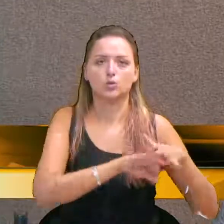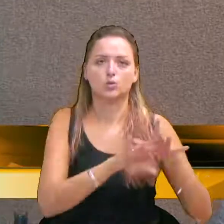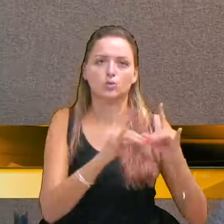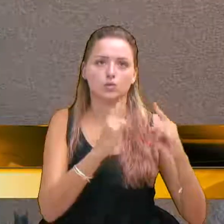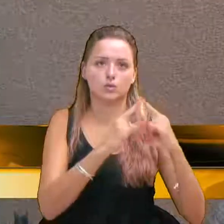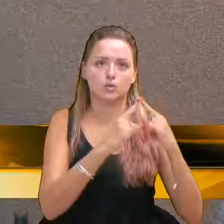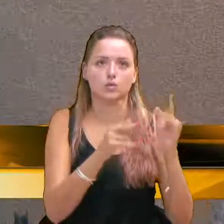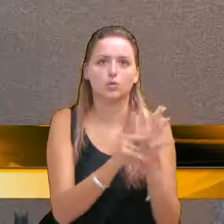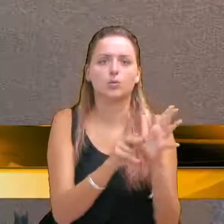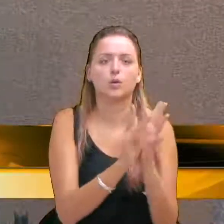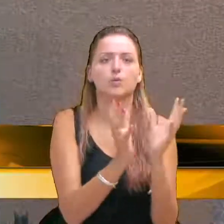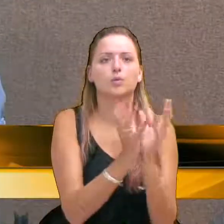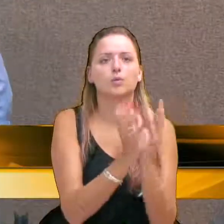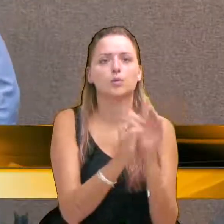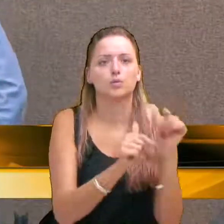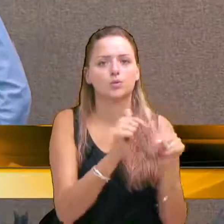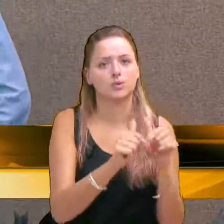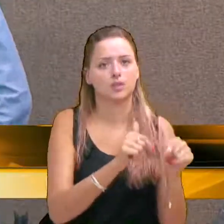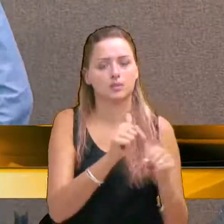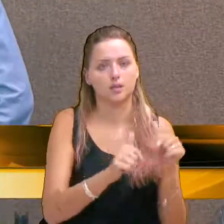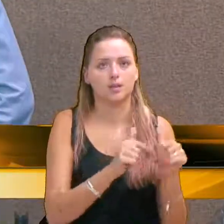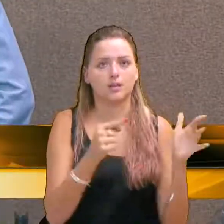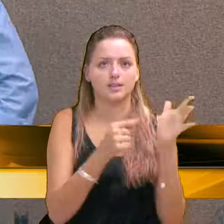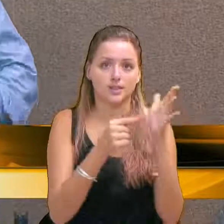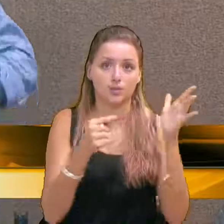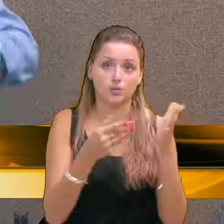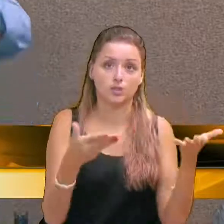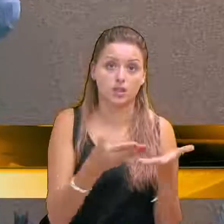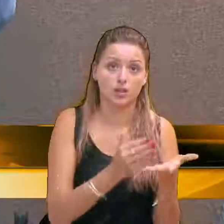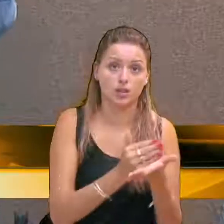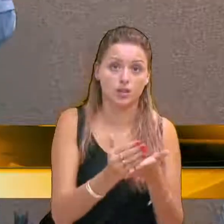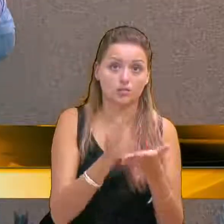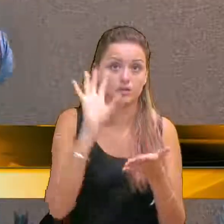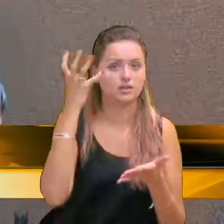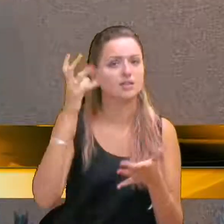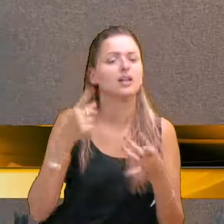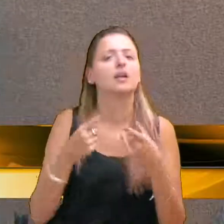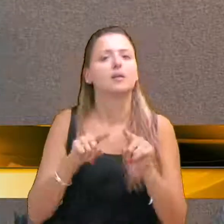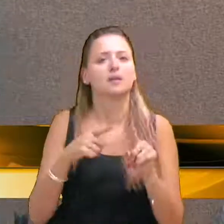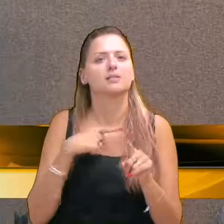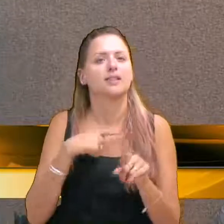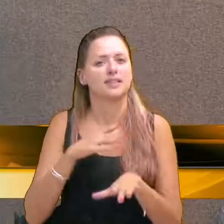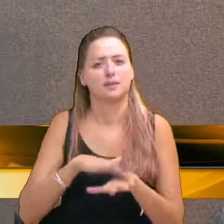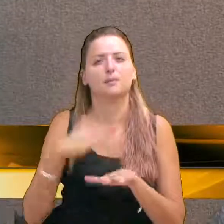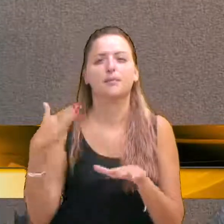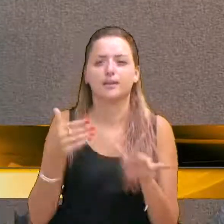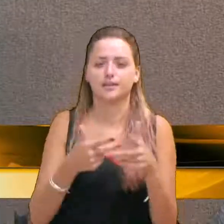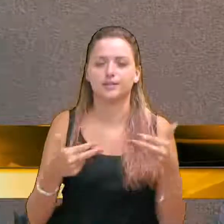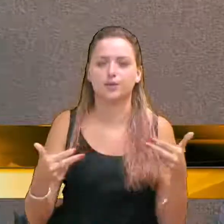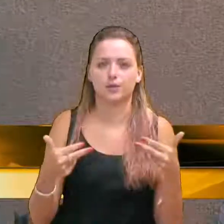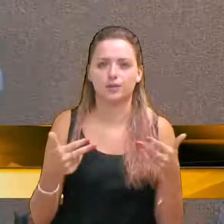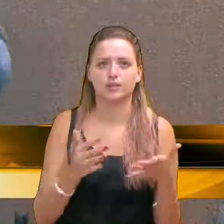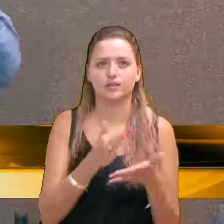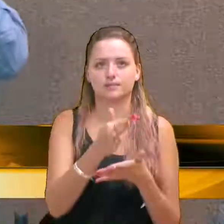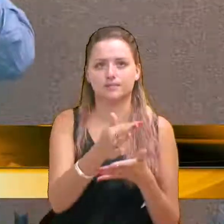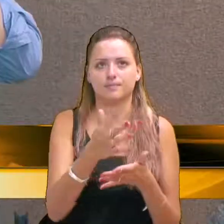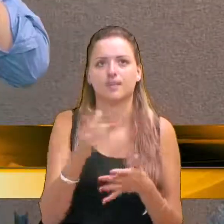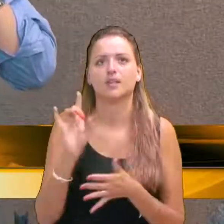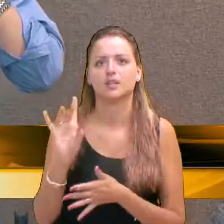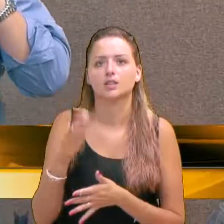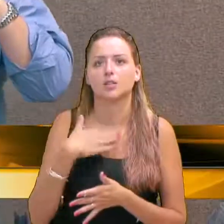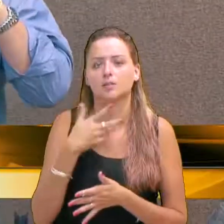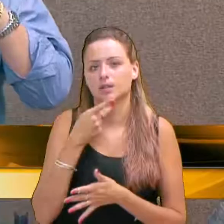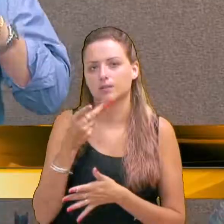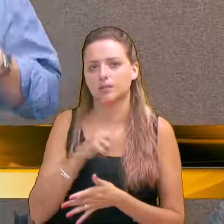do próprio grupo de trabalho dele, as denúncias que estão acontecendo. Mas vamos ter mais episódios nessa novela aí pela frente. Fica o registro,